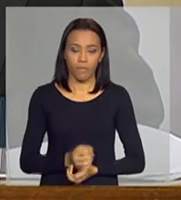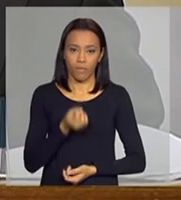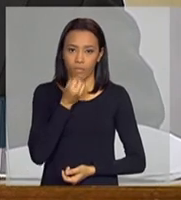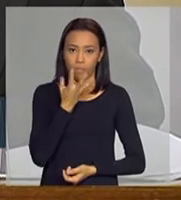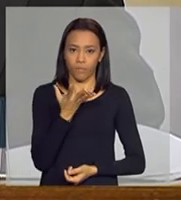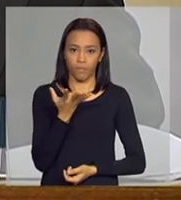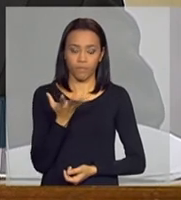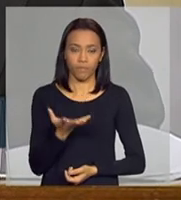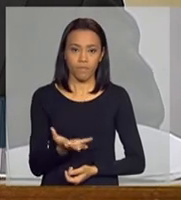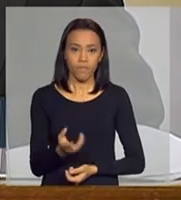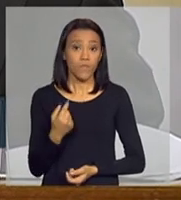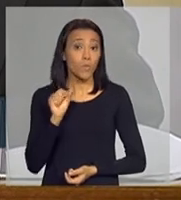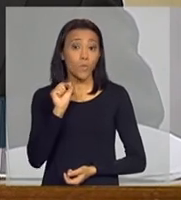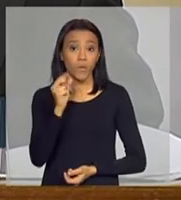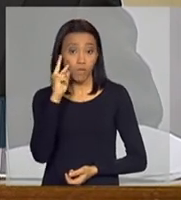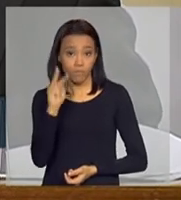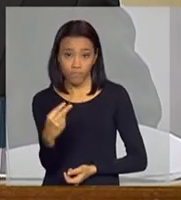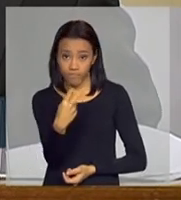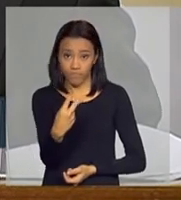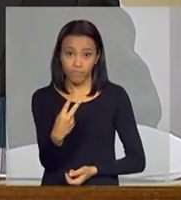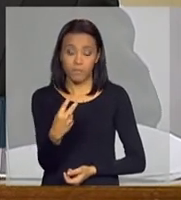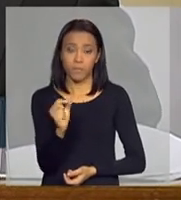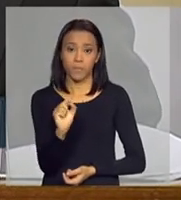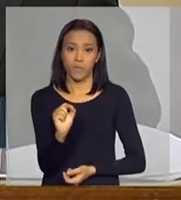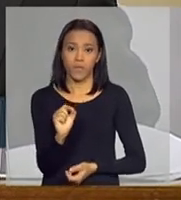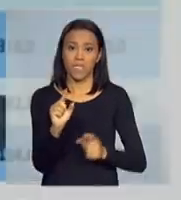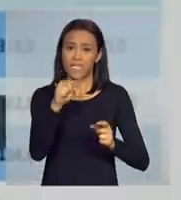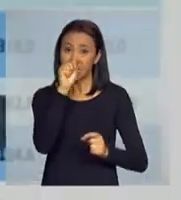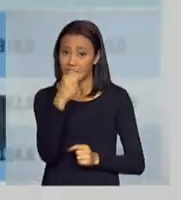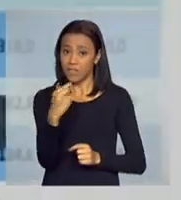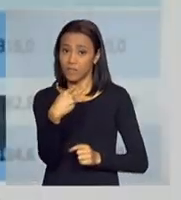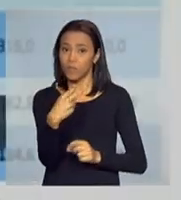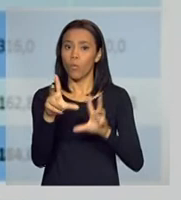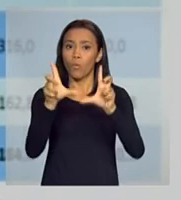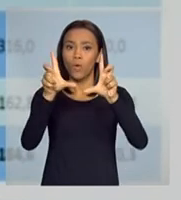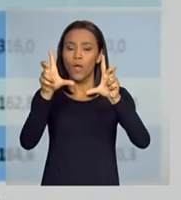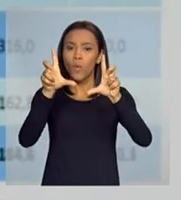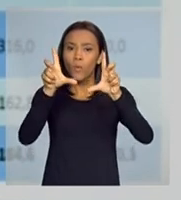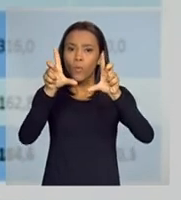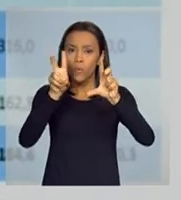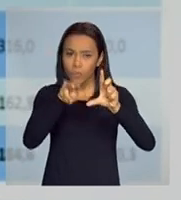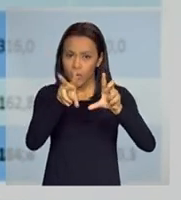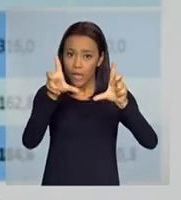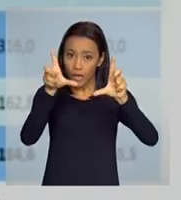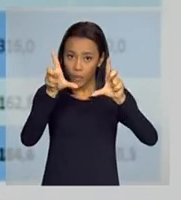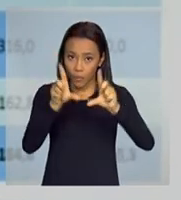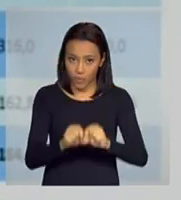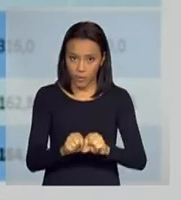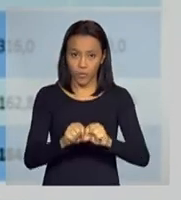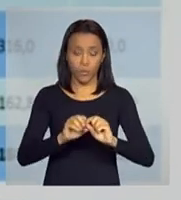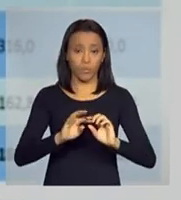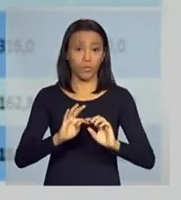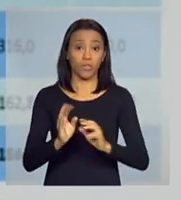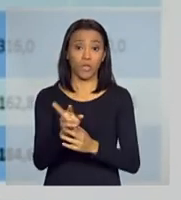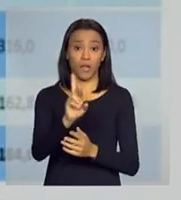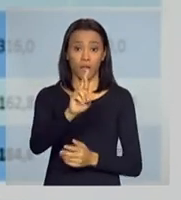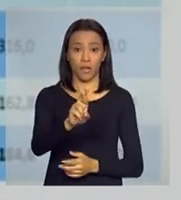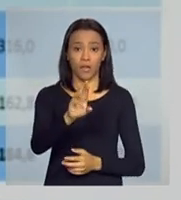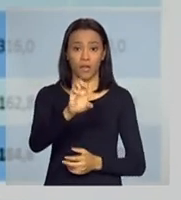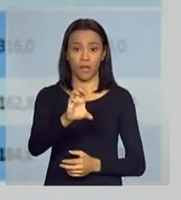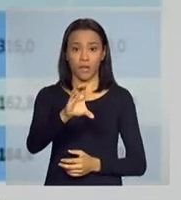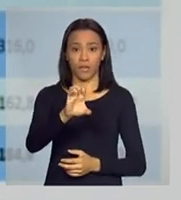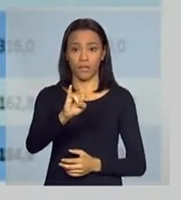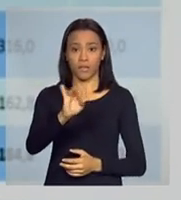é tão aqui está um resumo da receita né a receita total é